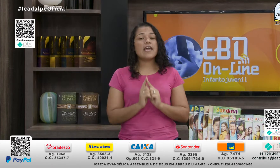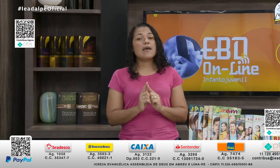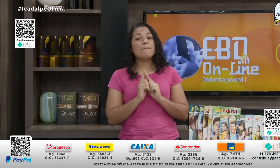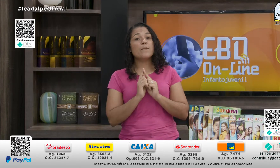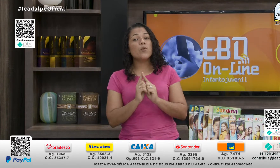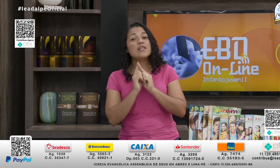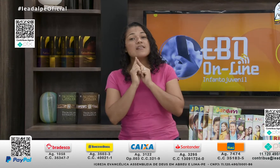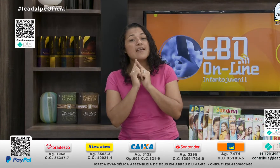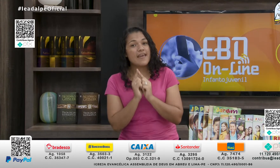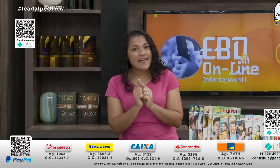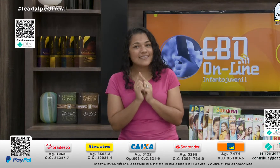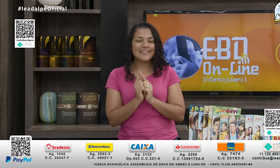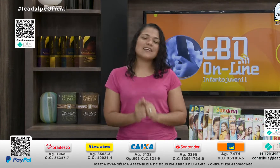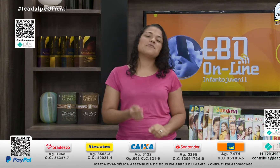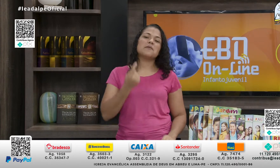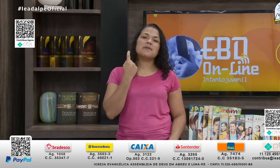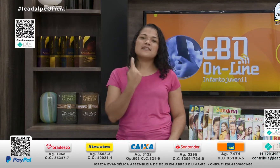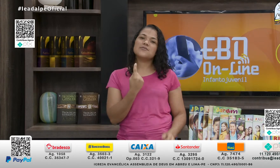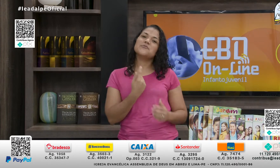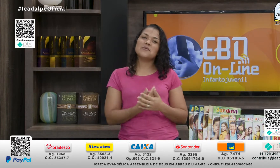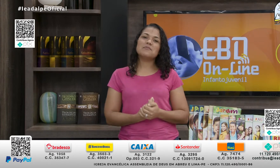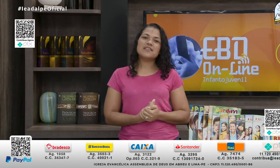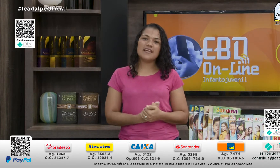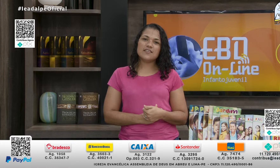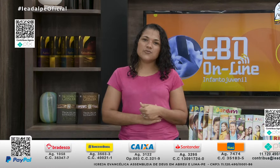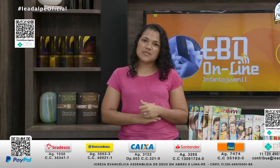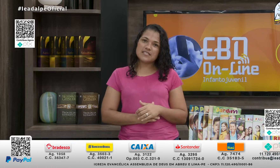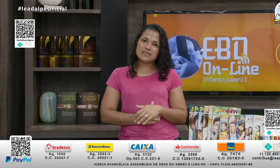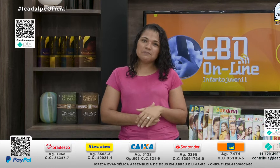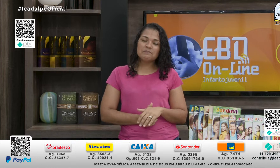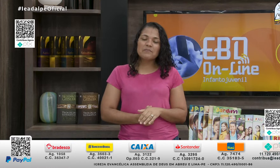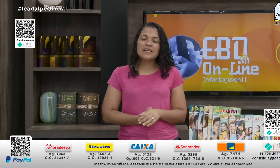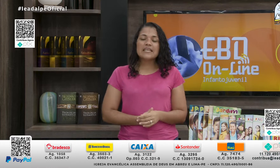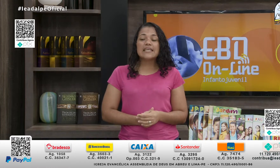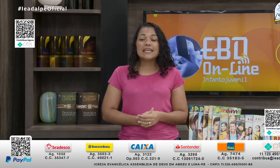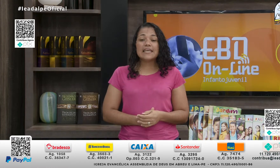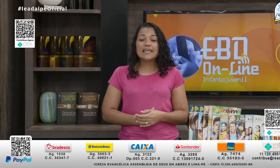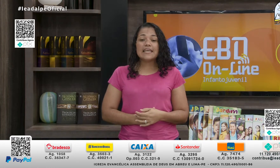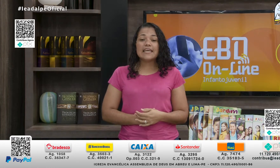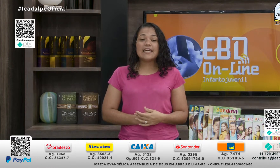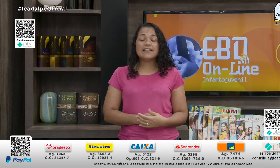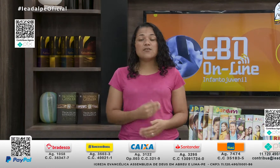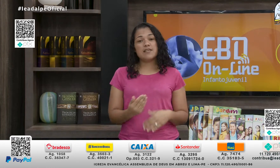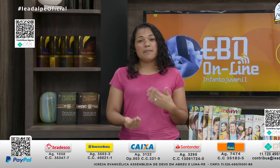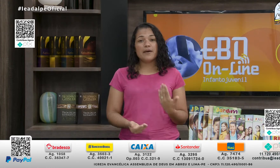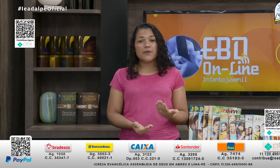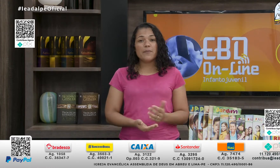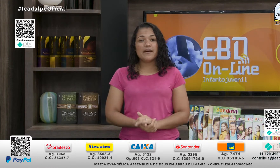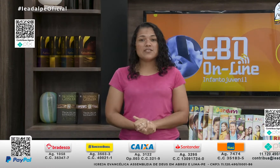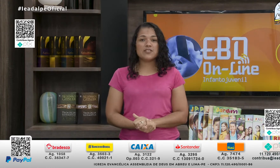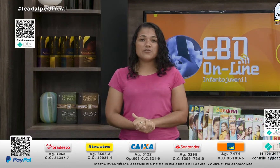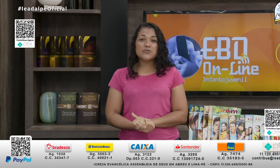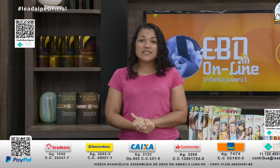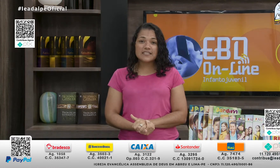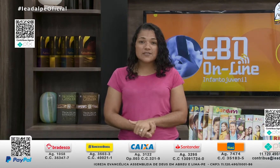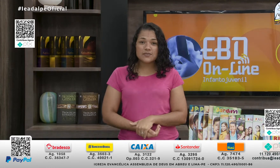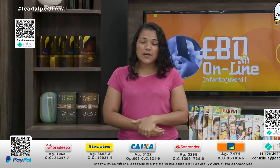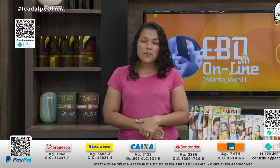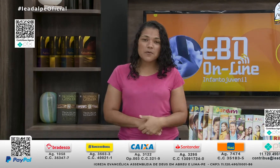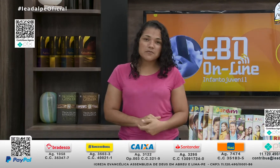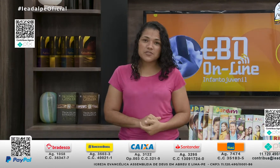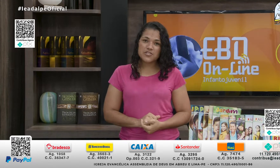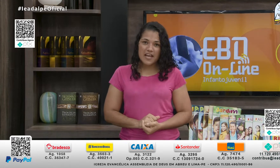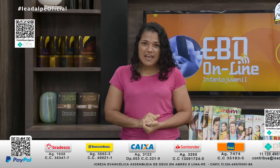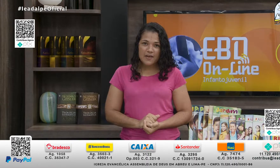Homens e mulher, tá? Que foi apenas uma mulher, juíza, que Deus separou para estar julgando,